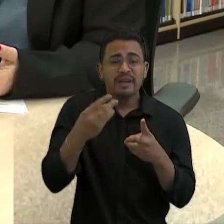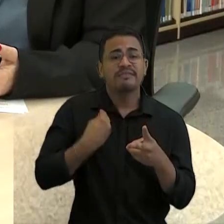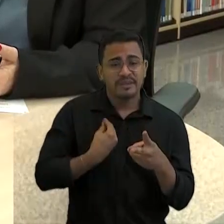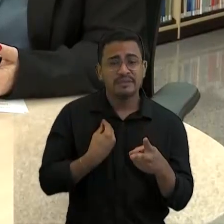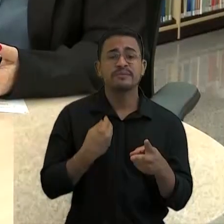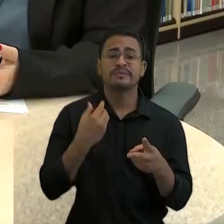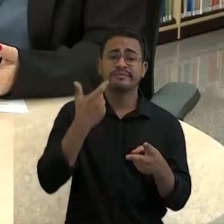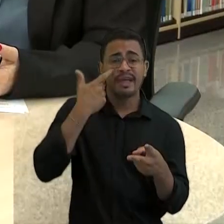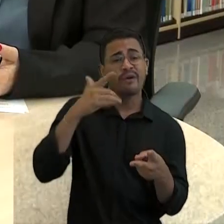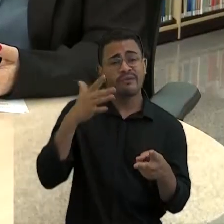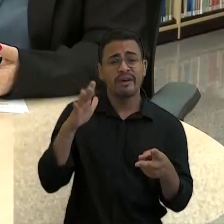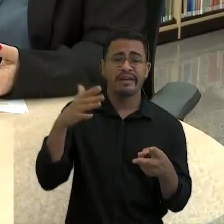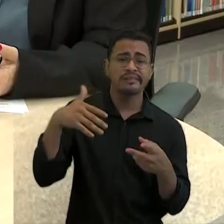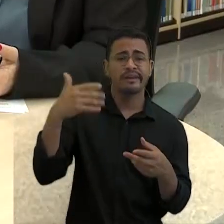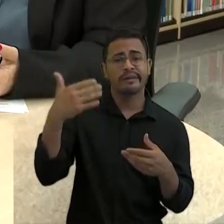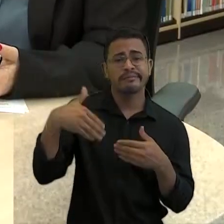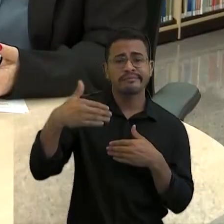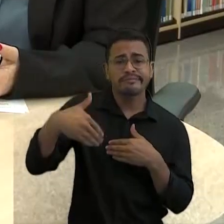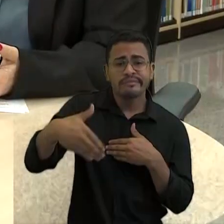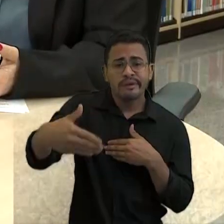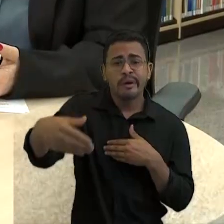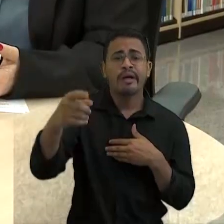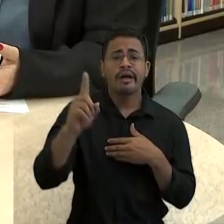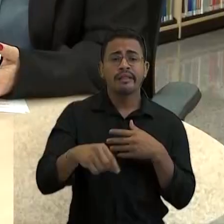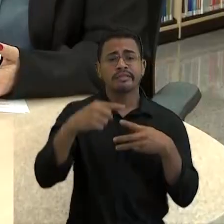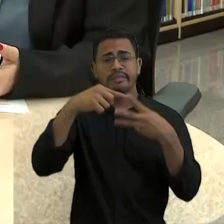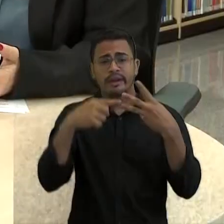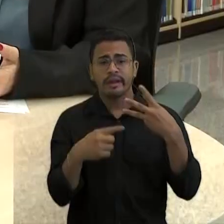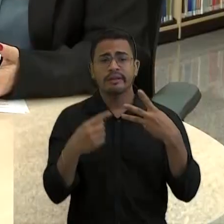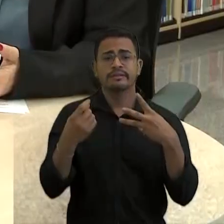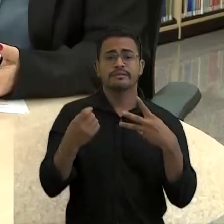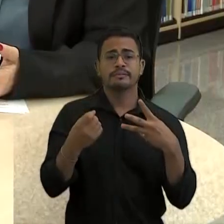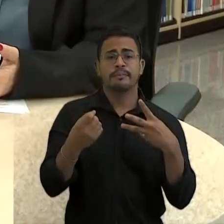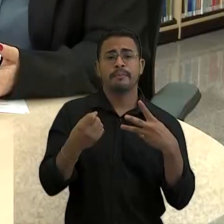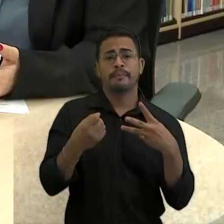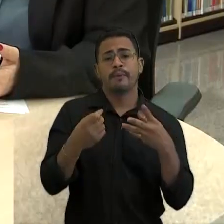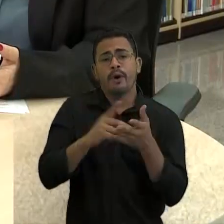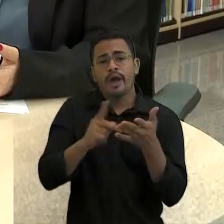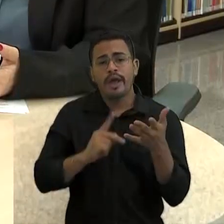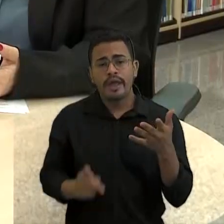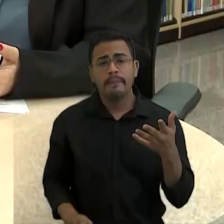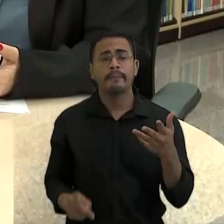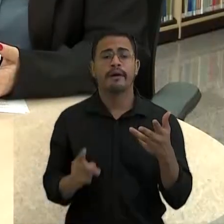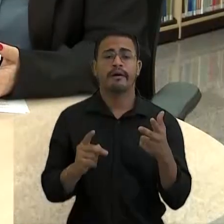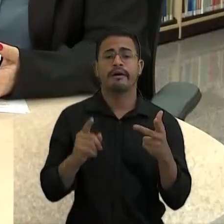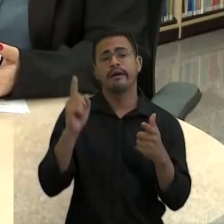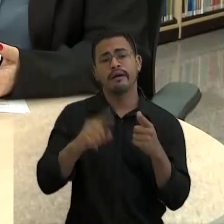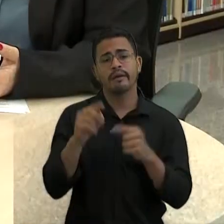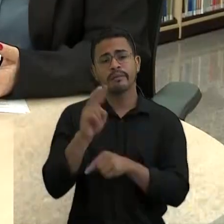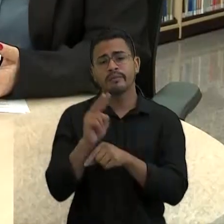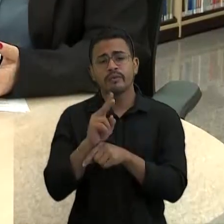seriam esses três poemas como que o início